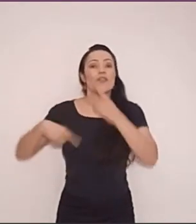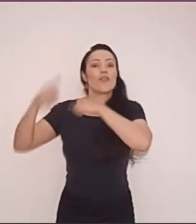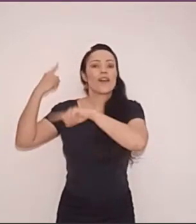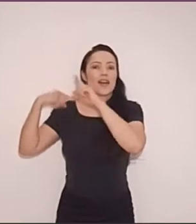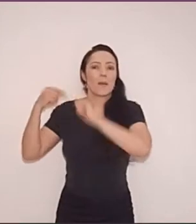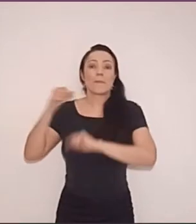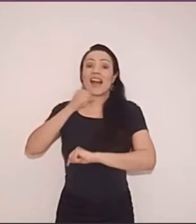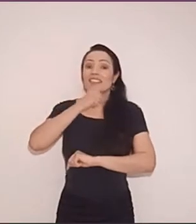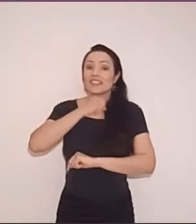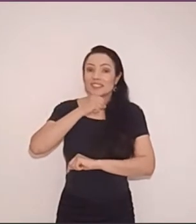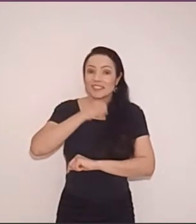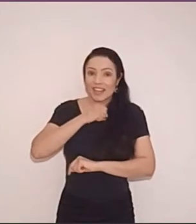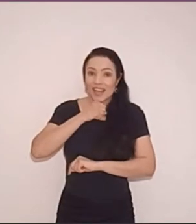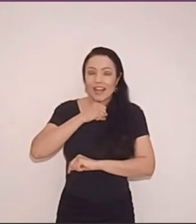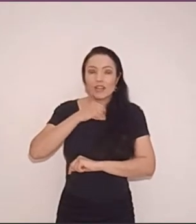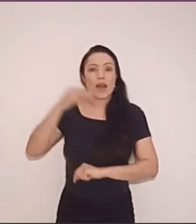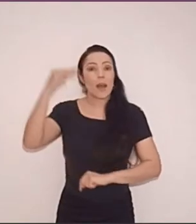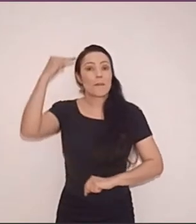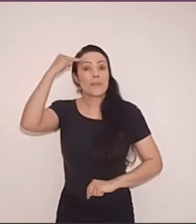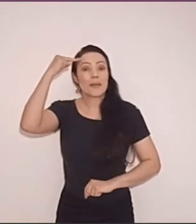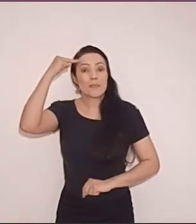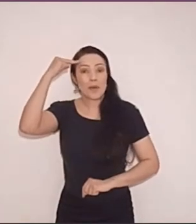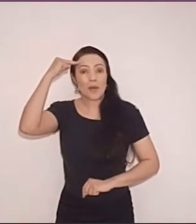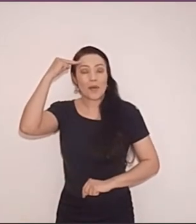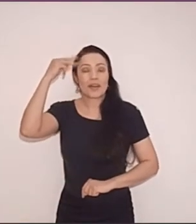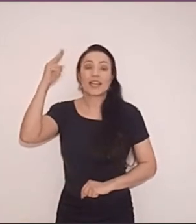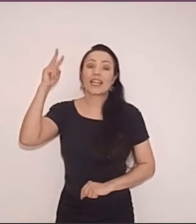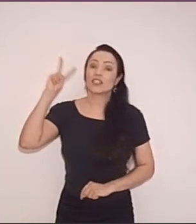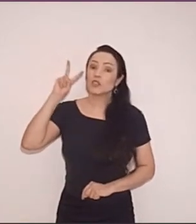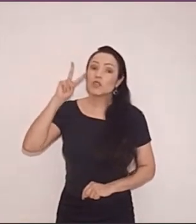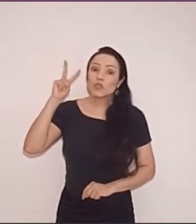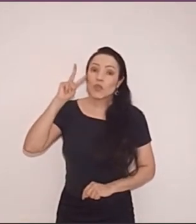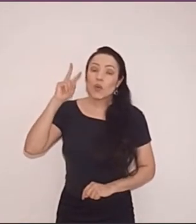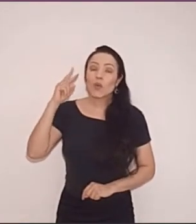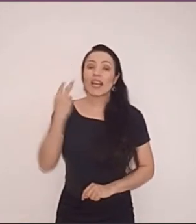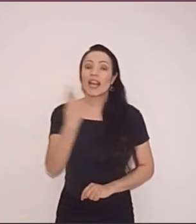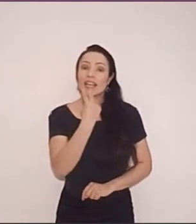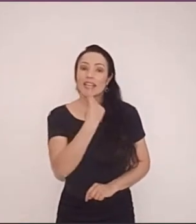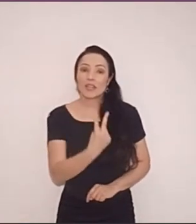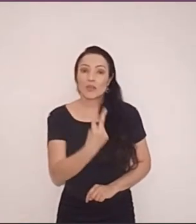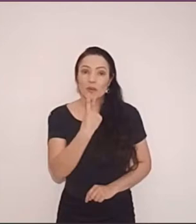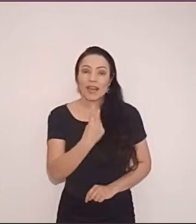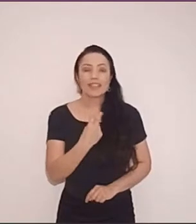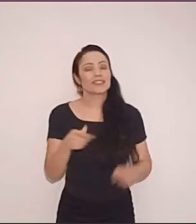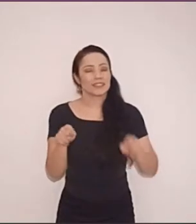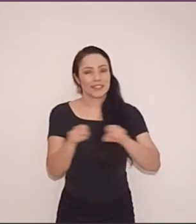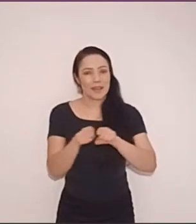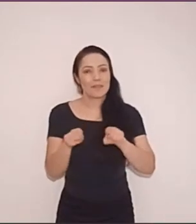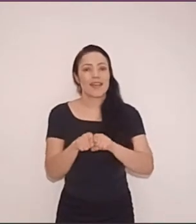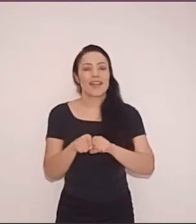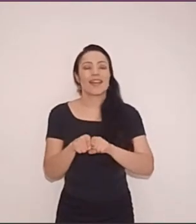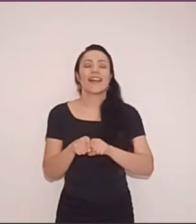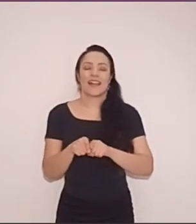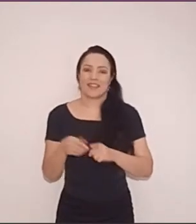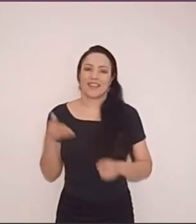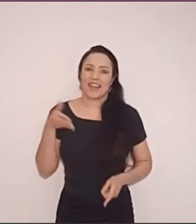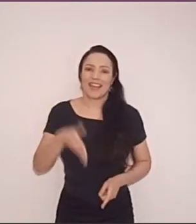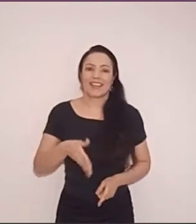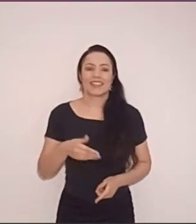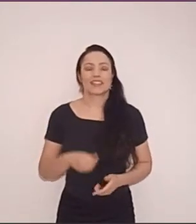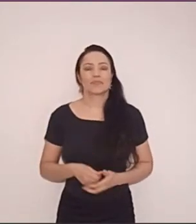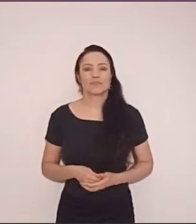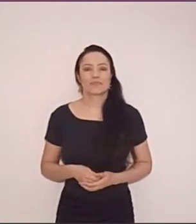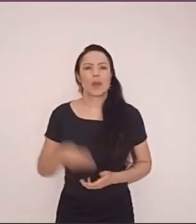ancestralidade pela memória a histórica mais pela linguagem cosmológica Então fui